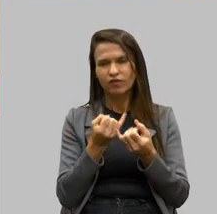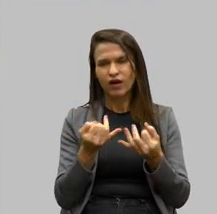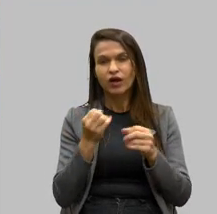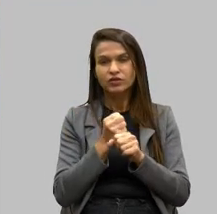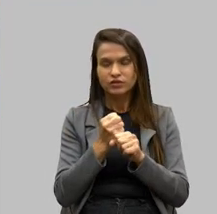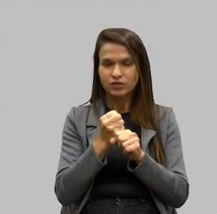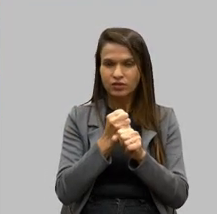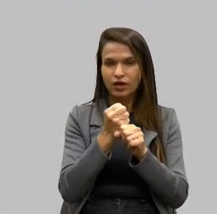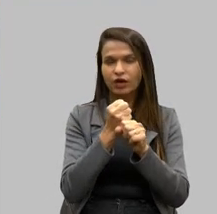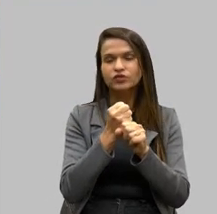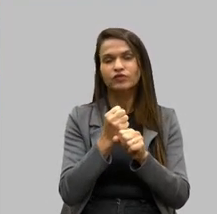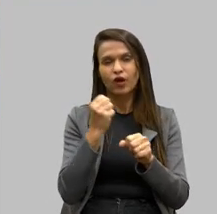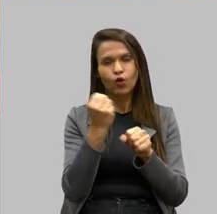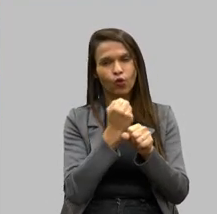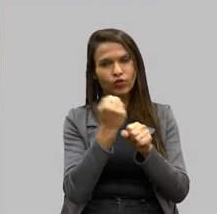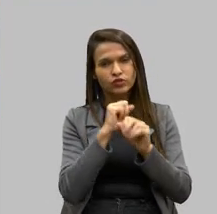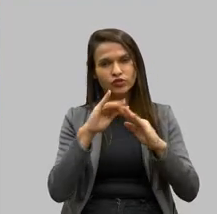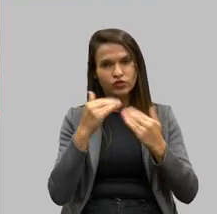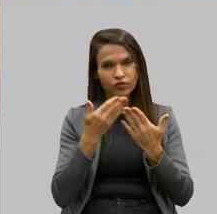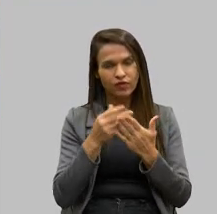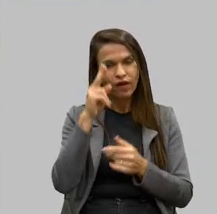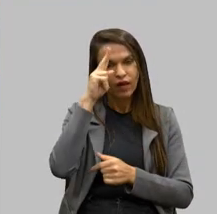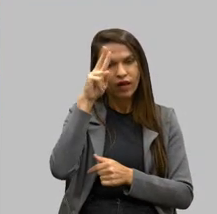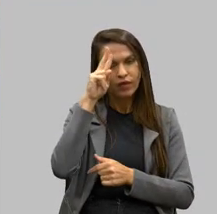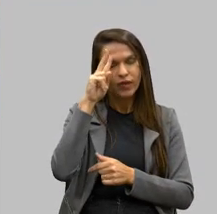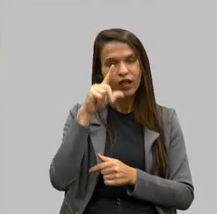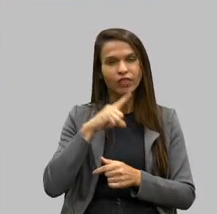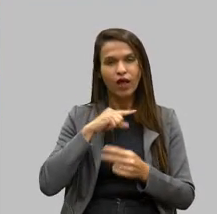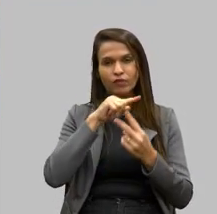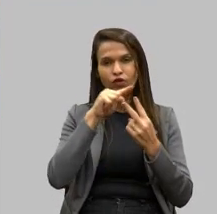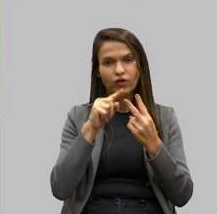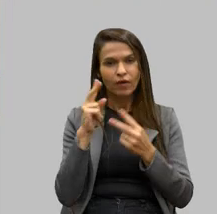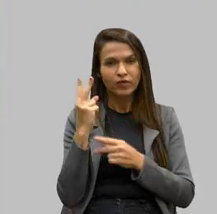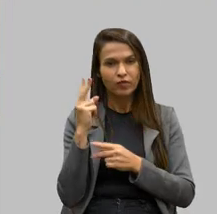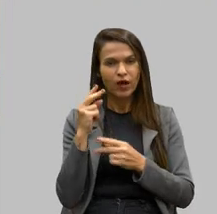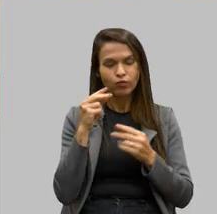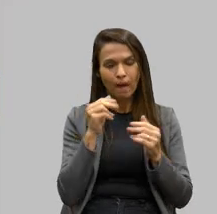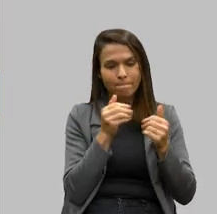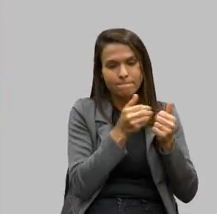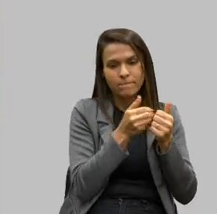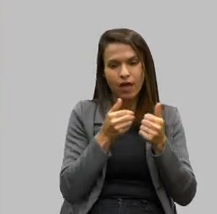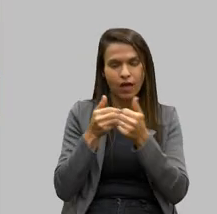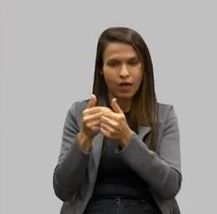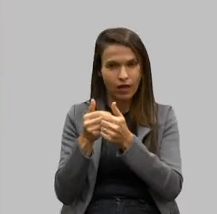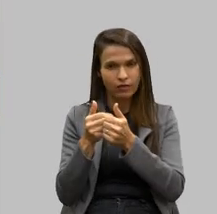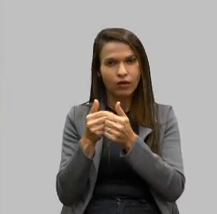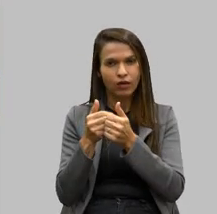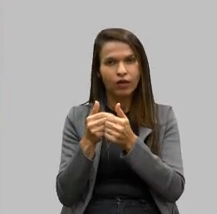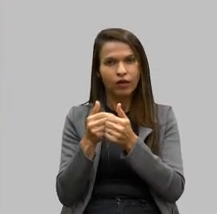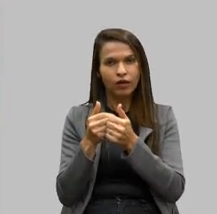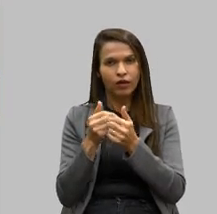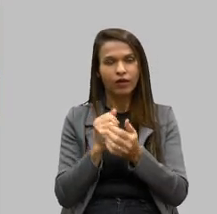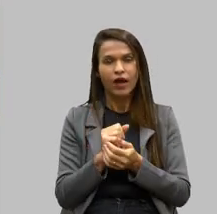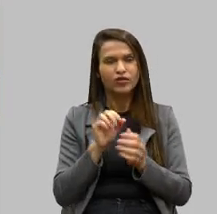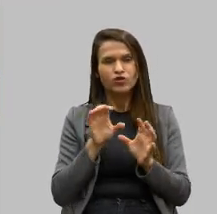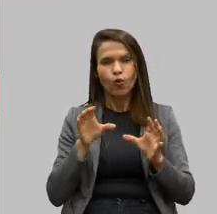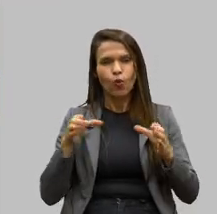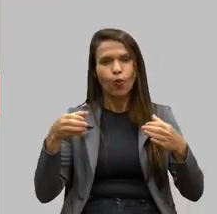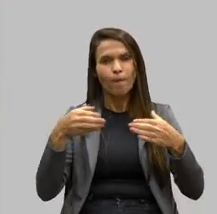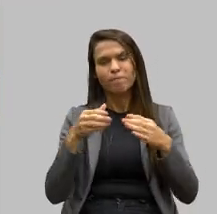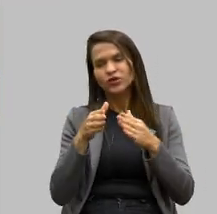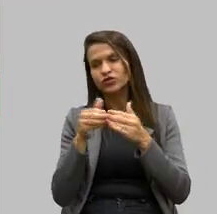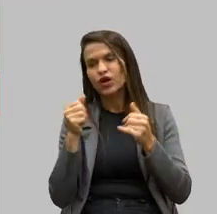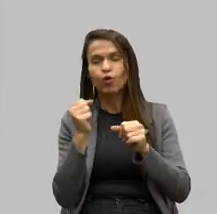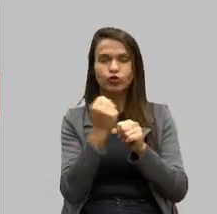nós tivemos construções de escola, e você vai lembrar, acho que tem duas lá em Vespasiano, uma do lado da outra, que era só demanda de comunidade, a comunidade pedia e